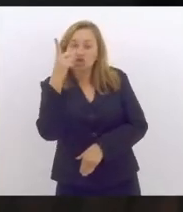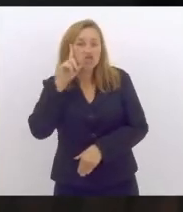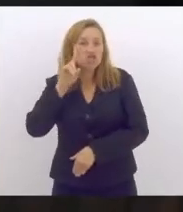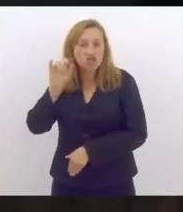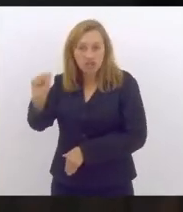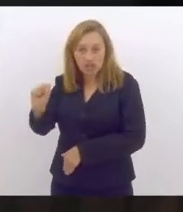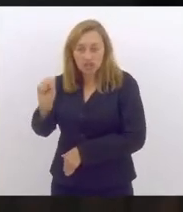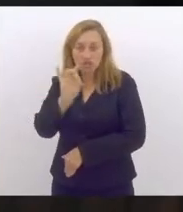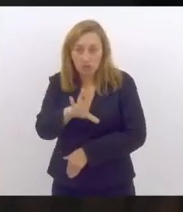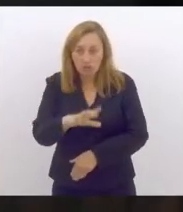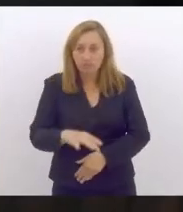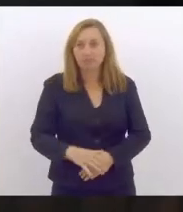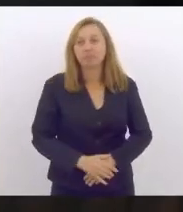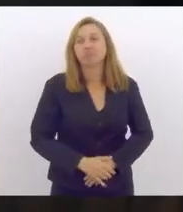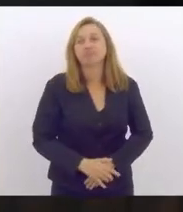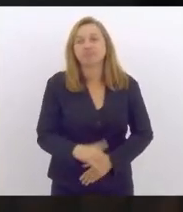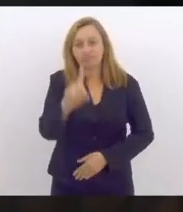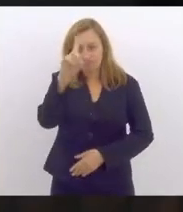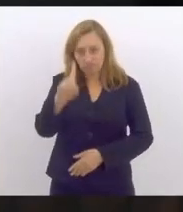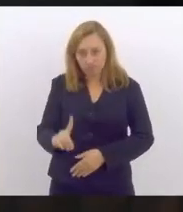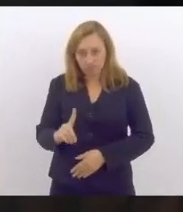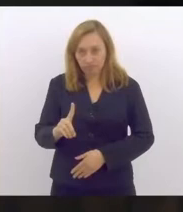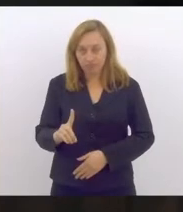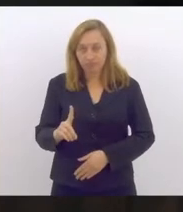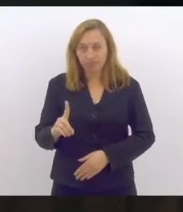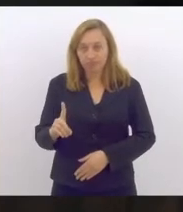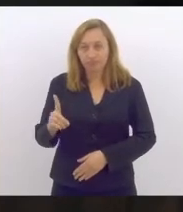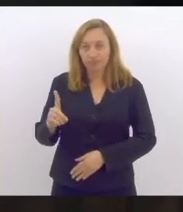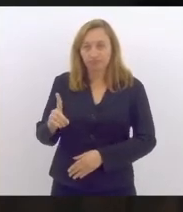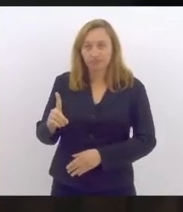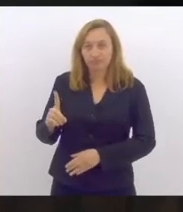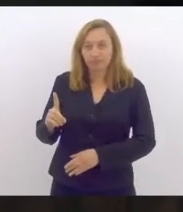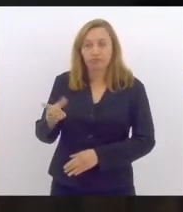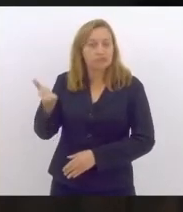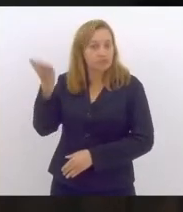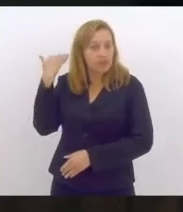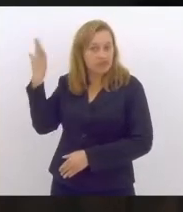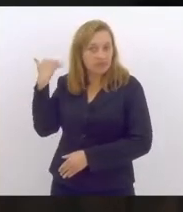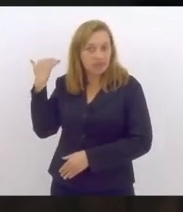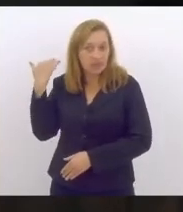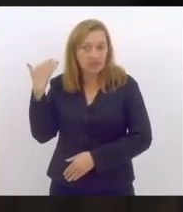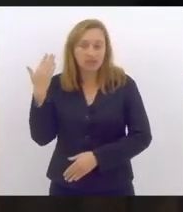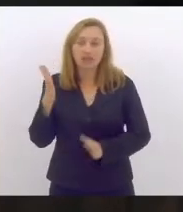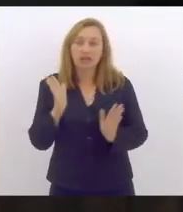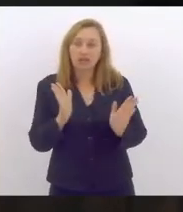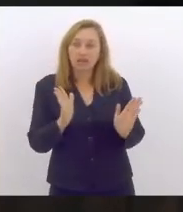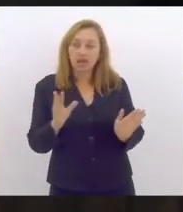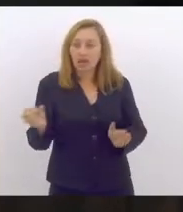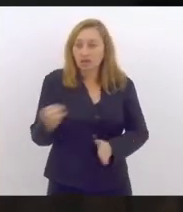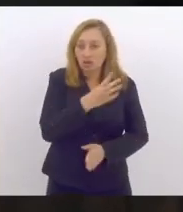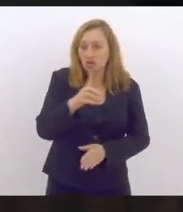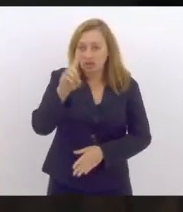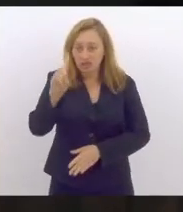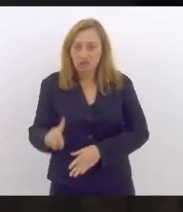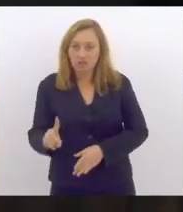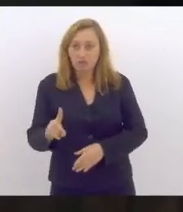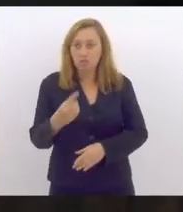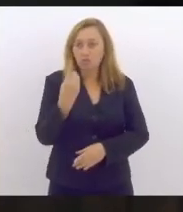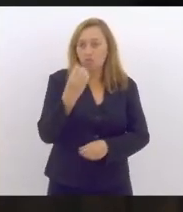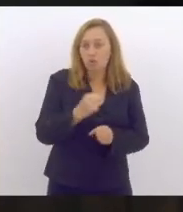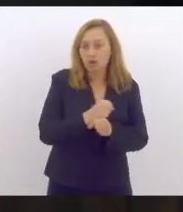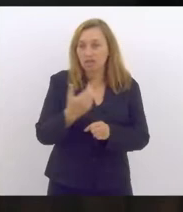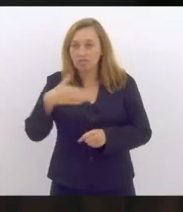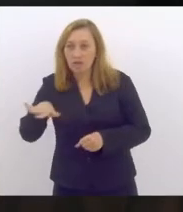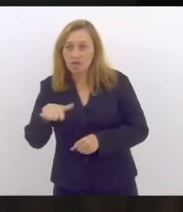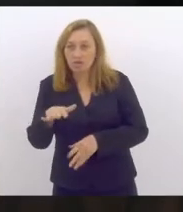2 dias. E que a direção anterior ao Botafogo, dessa direção que está no comando do Botafogo há 1 ano e meio,